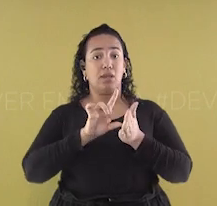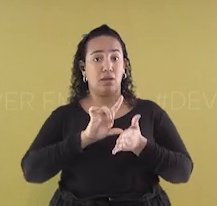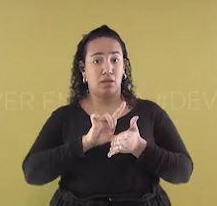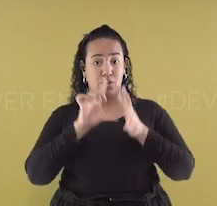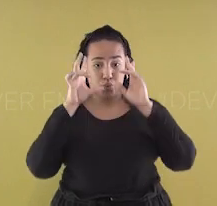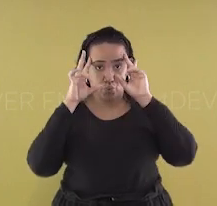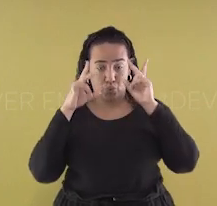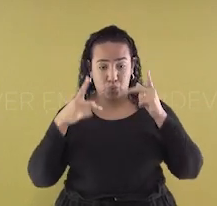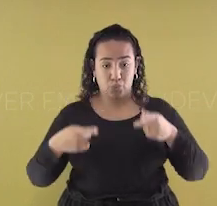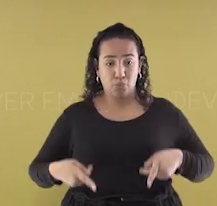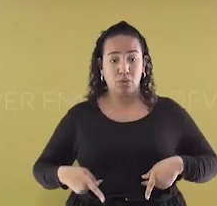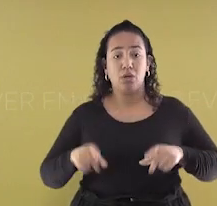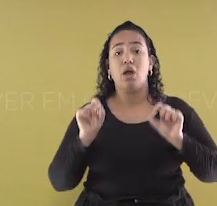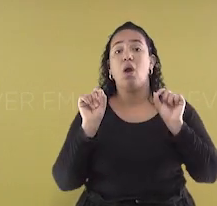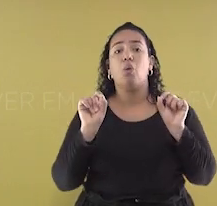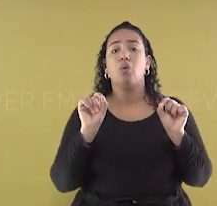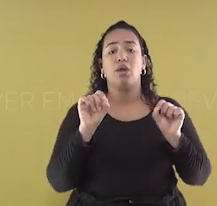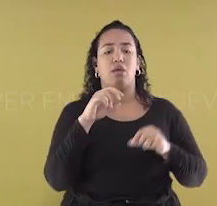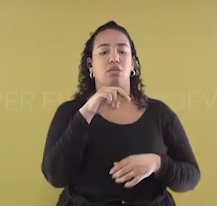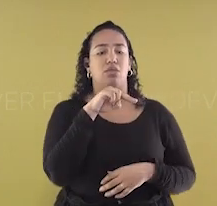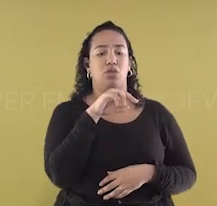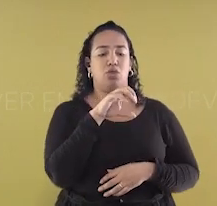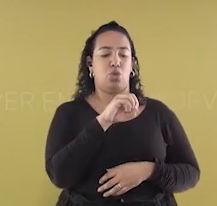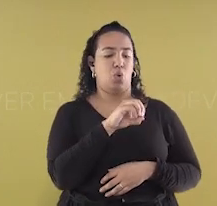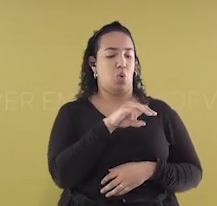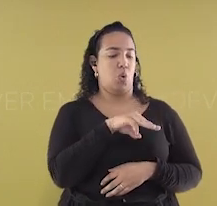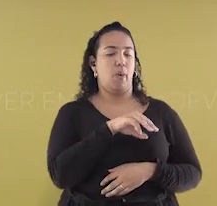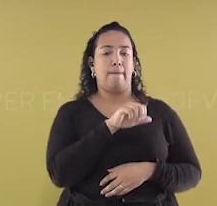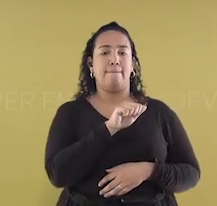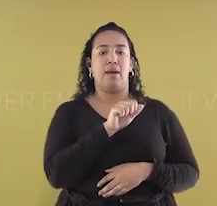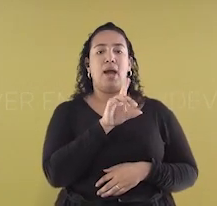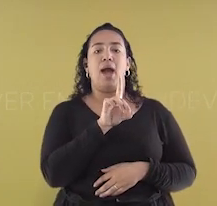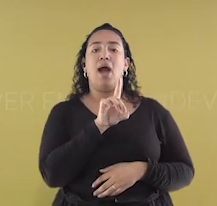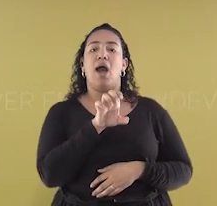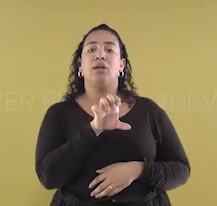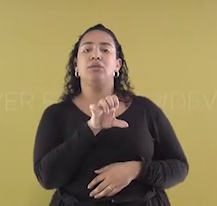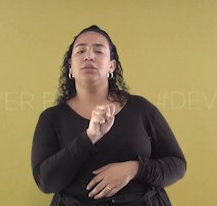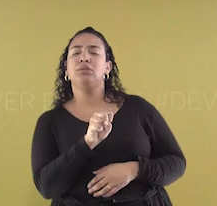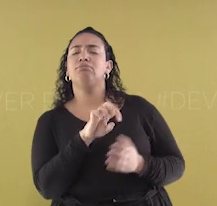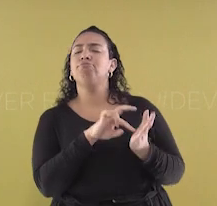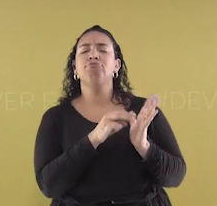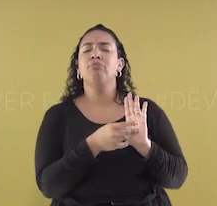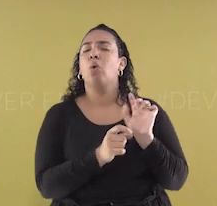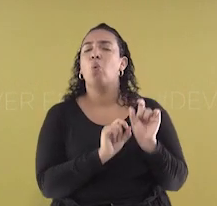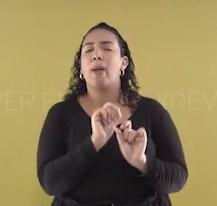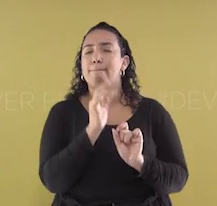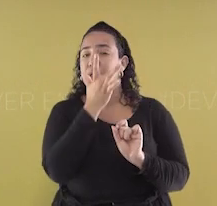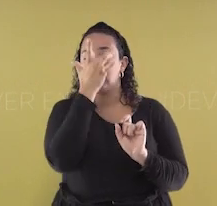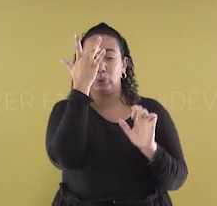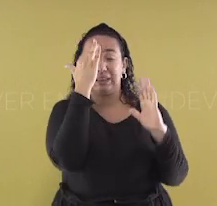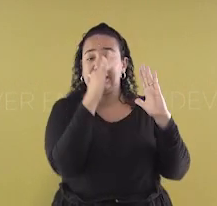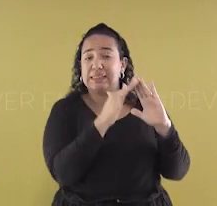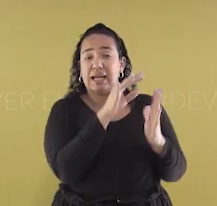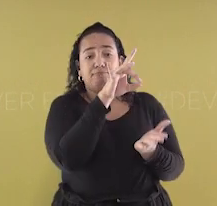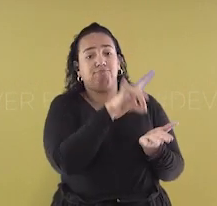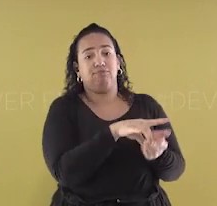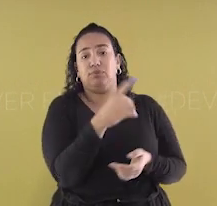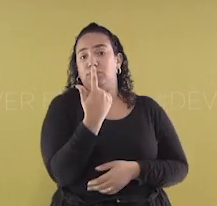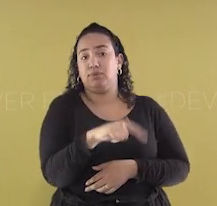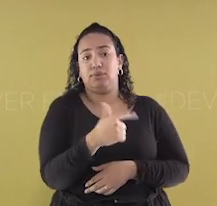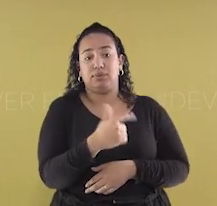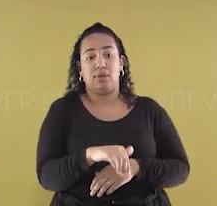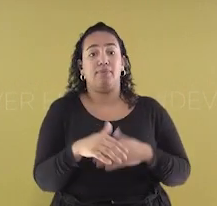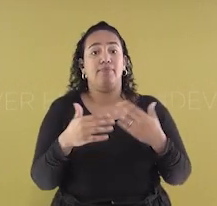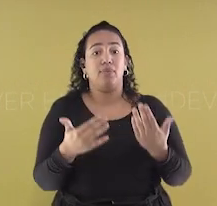humanos eram nômades. Nômades são pessoas que não têm uma moradia fixa. As pessoas antes